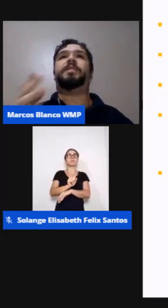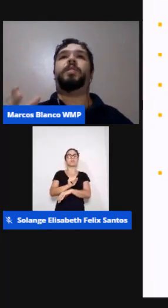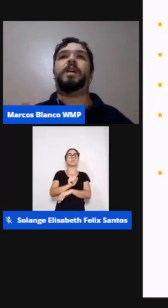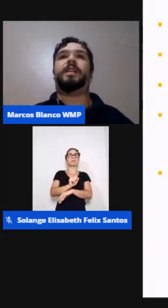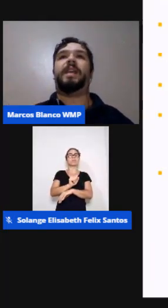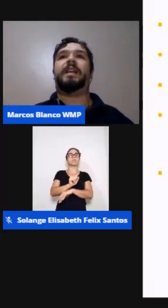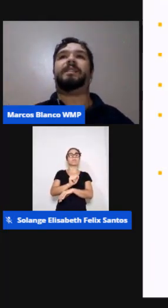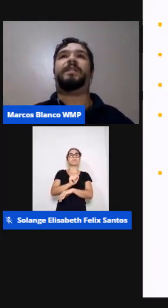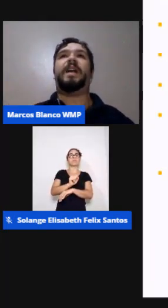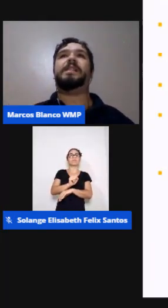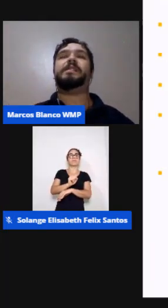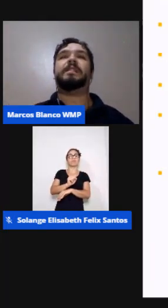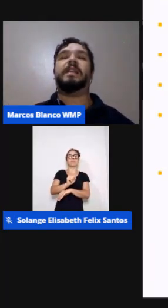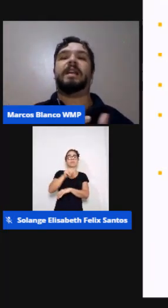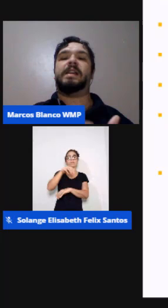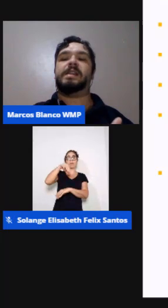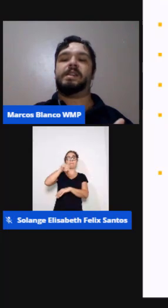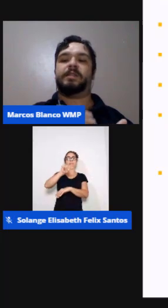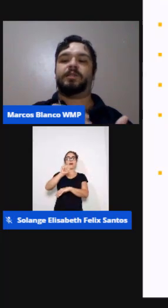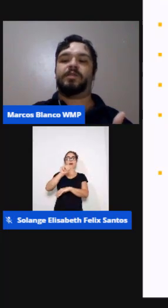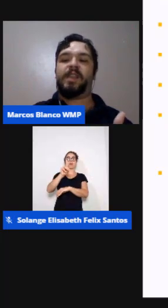No idioma Madoc,